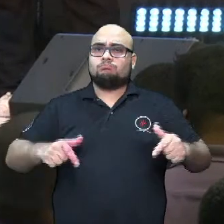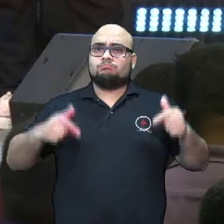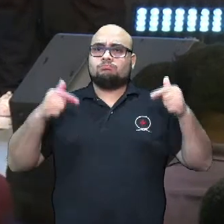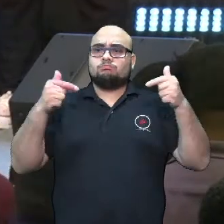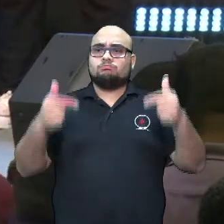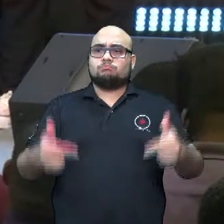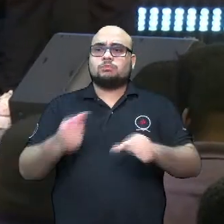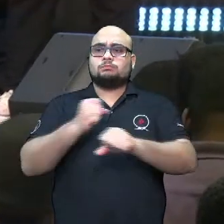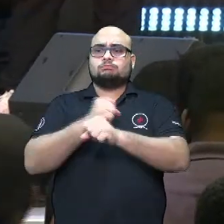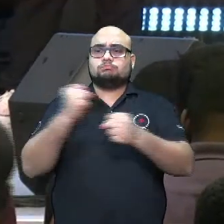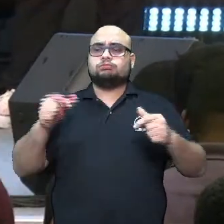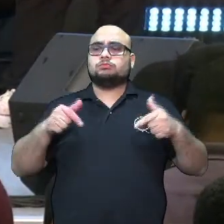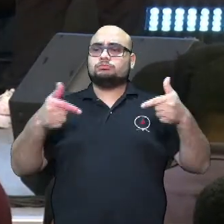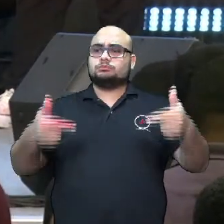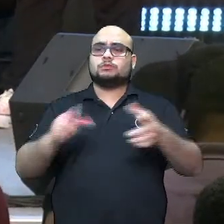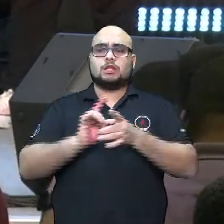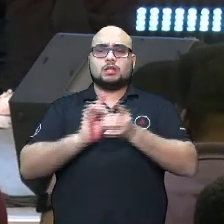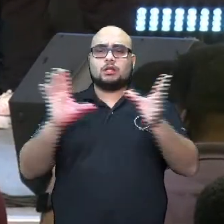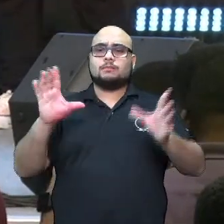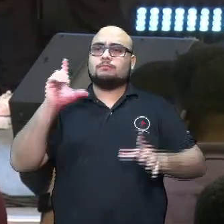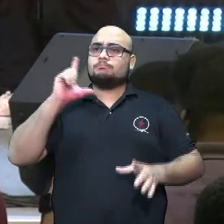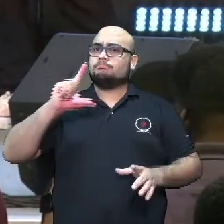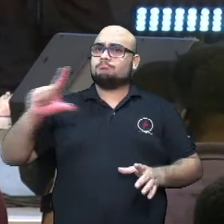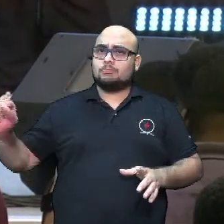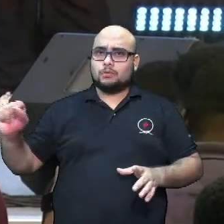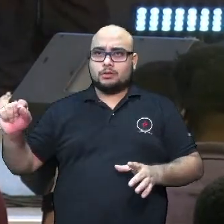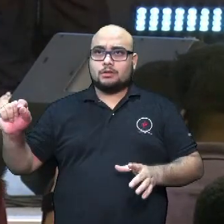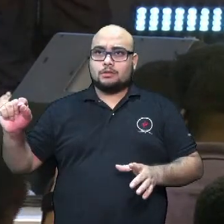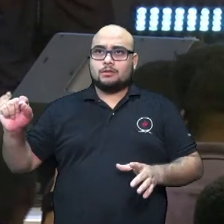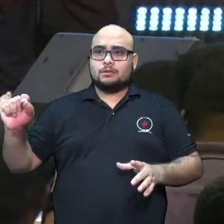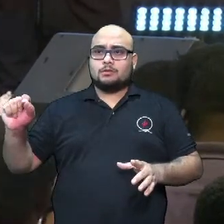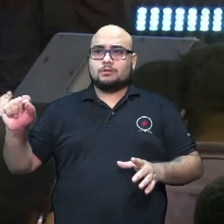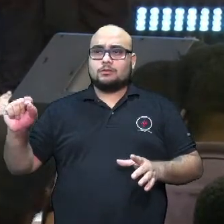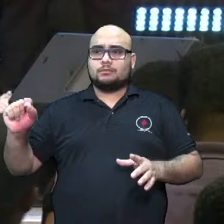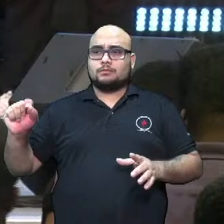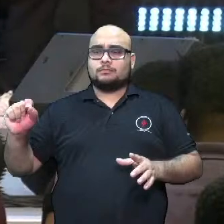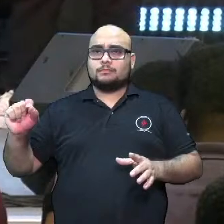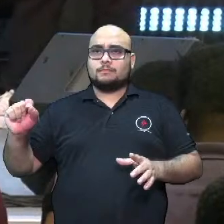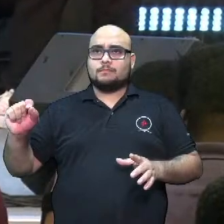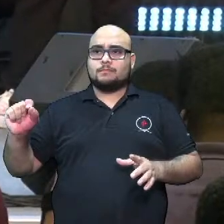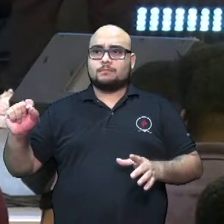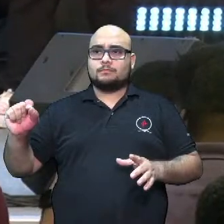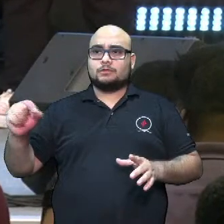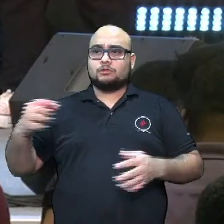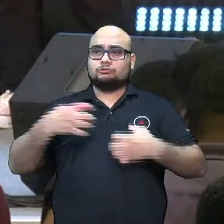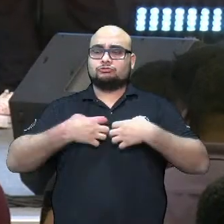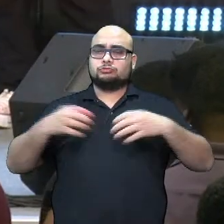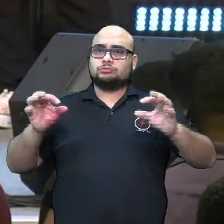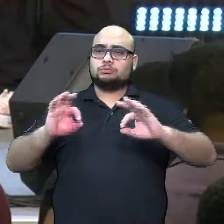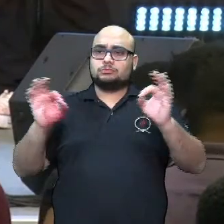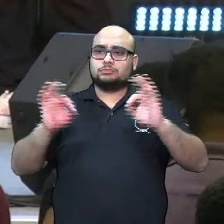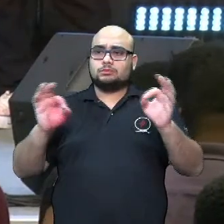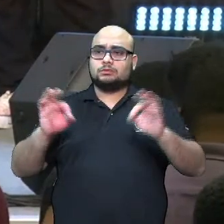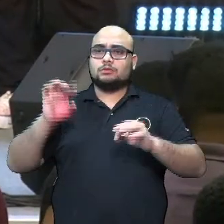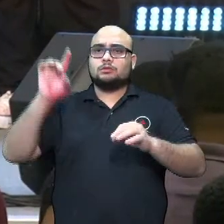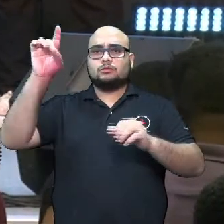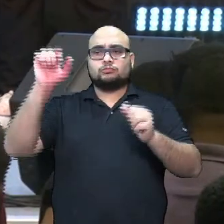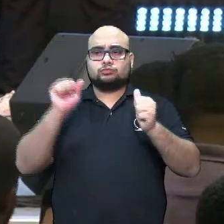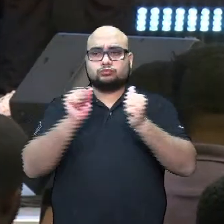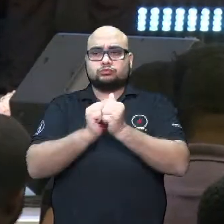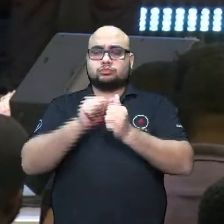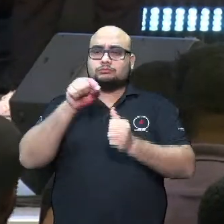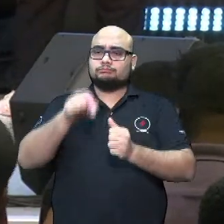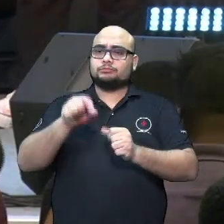não permita que eles saiam daqui sem te sentir. Finca as estacas deles aqui, Senhor, para que eles nunca mais saiam da